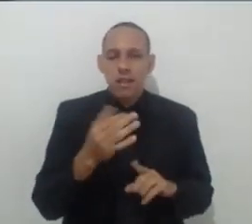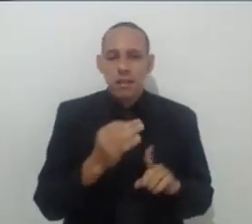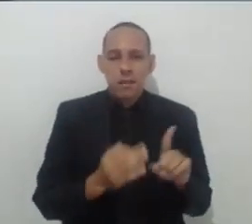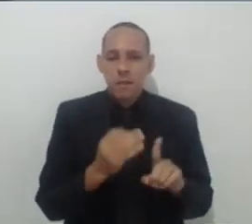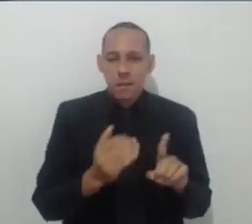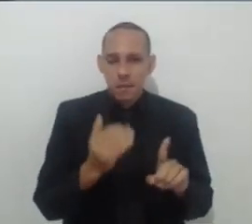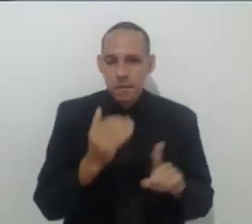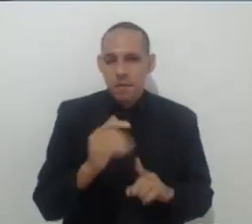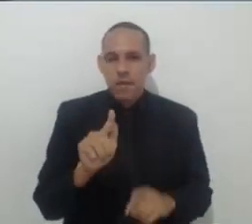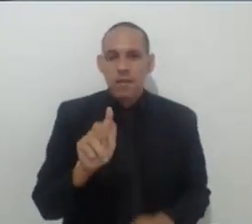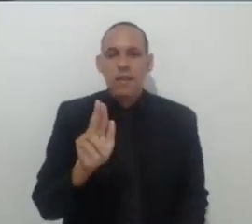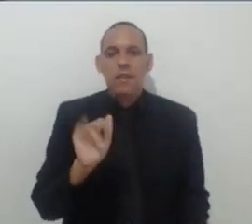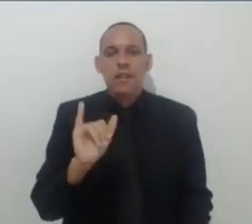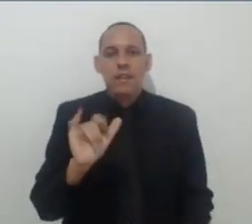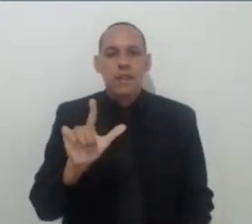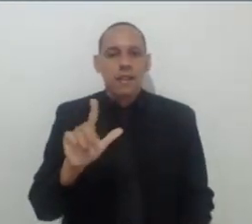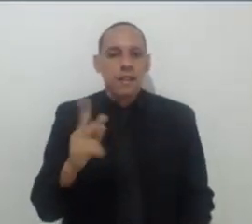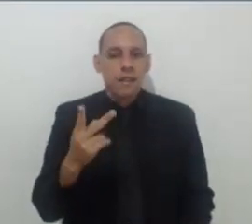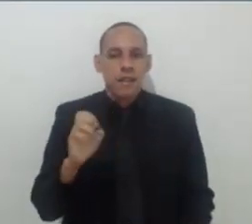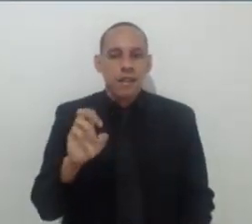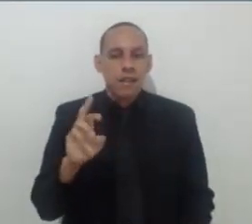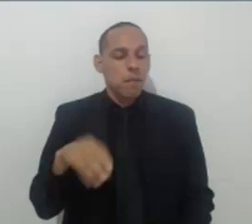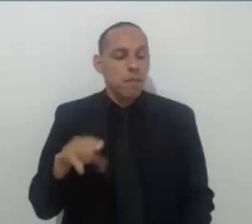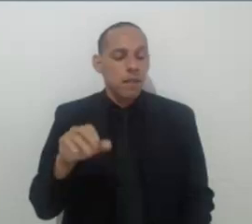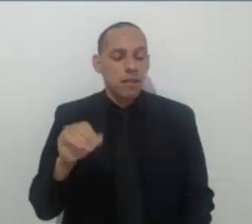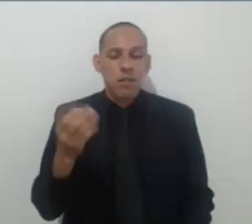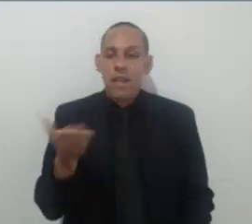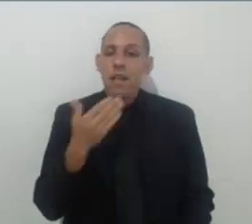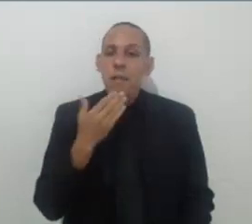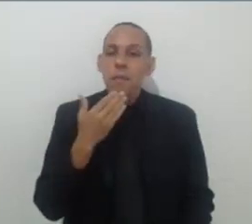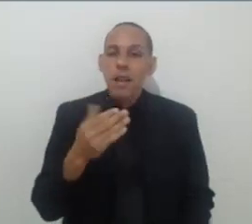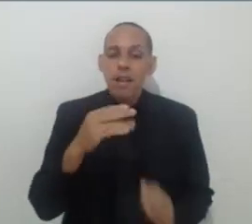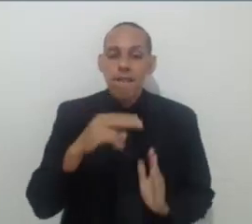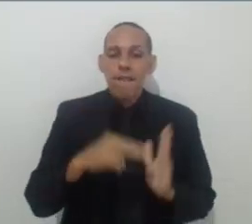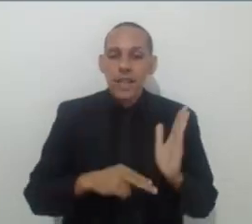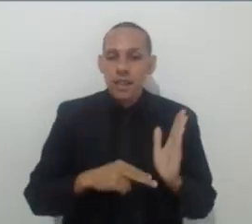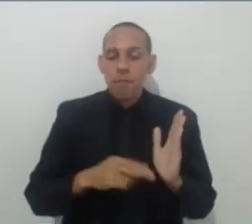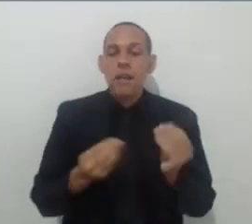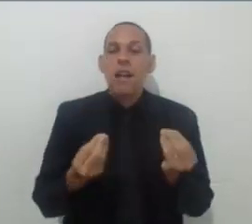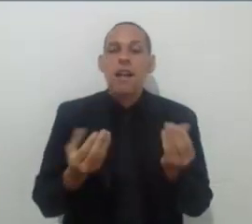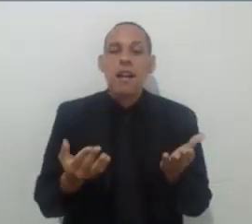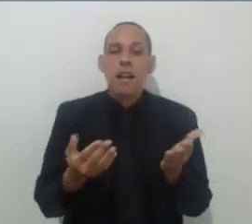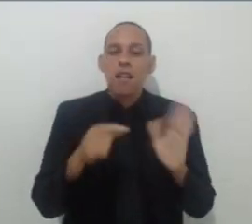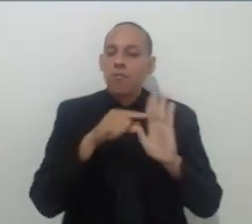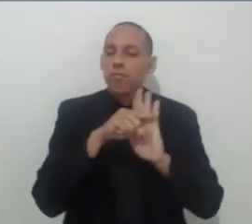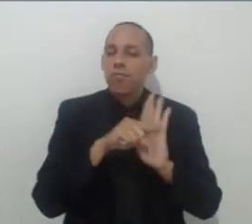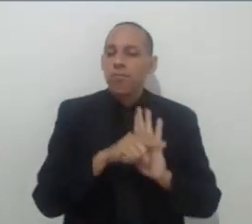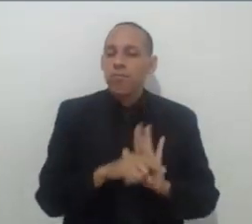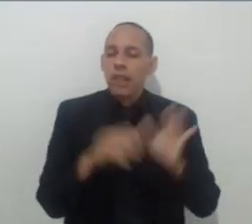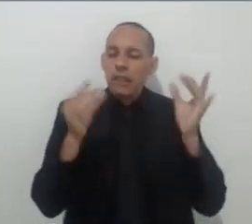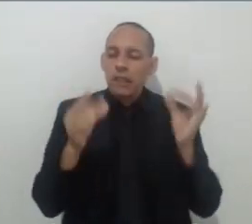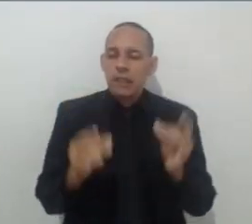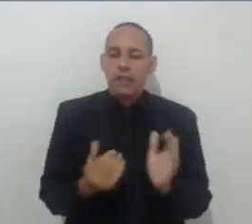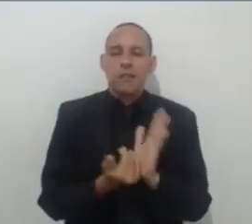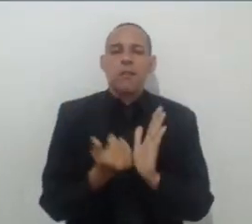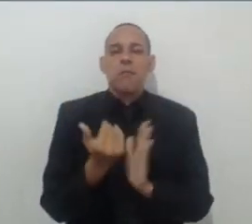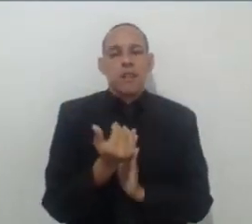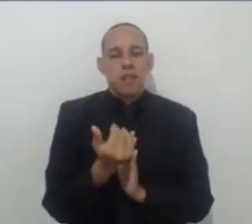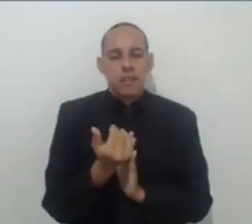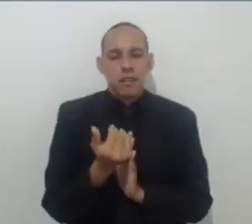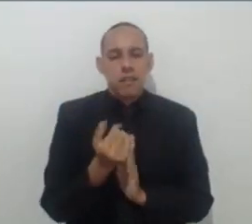traga, até porque, como ele mesmo disse, ele está pedindo vista para examinar mais detalhadamente a situação,